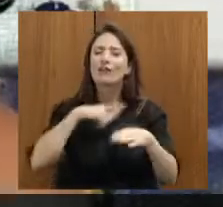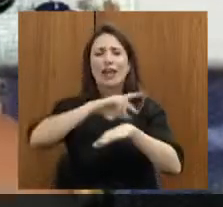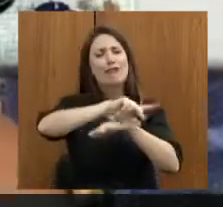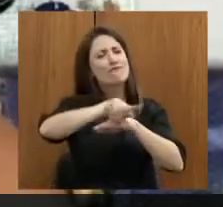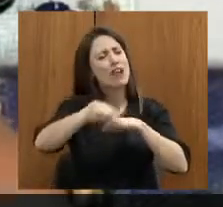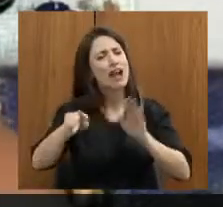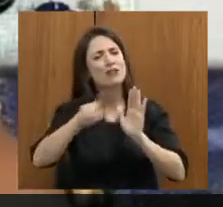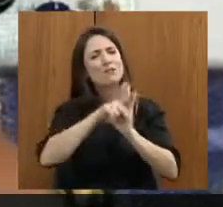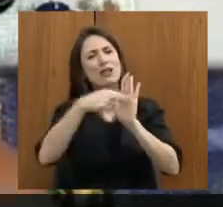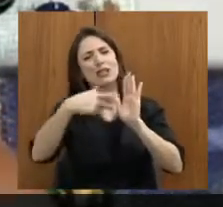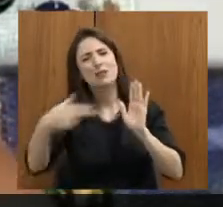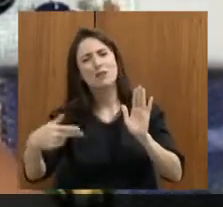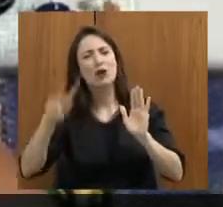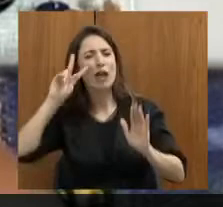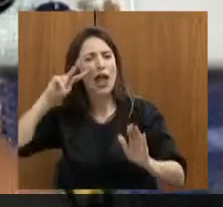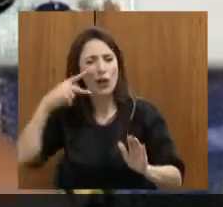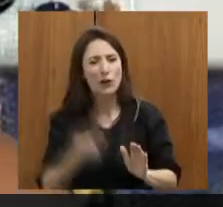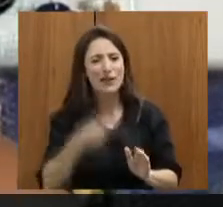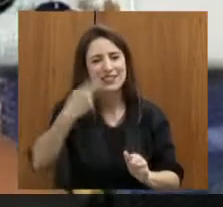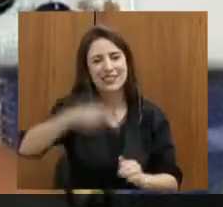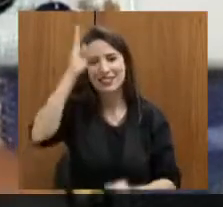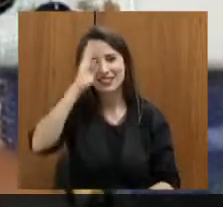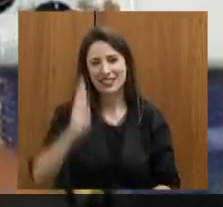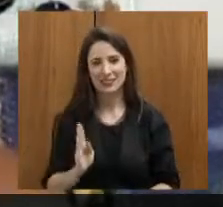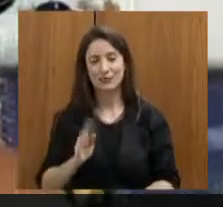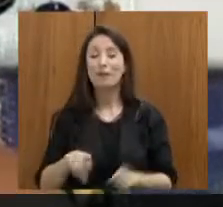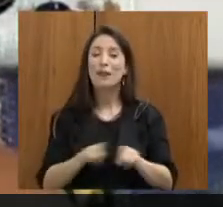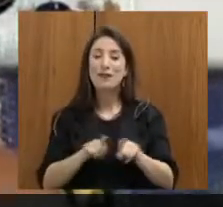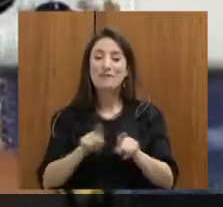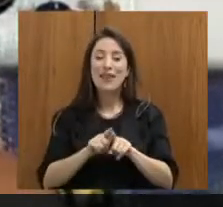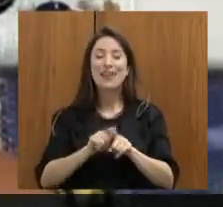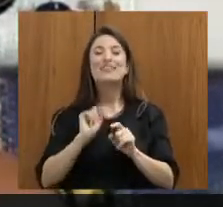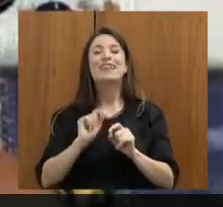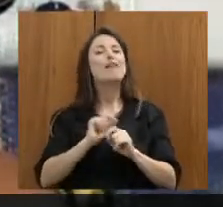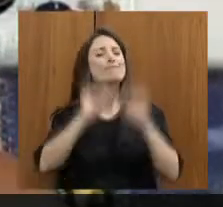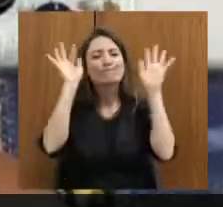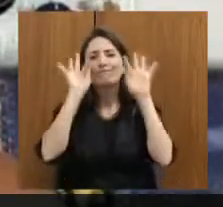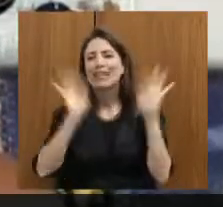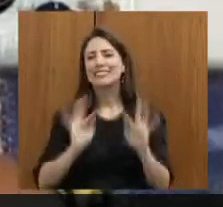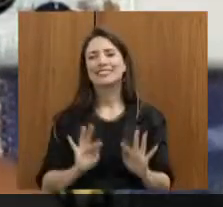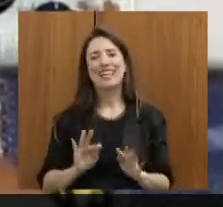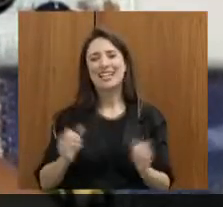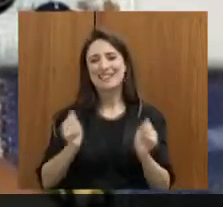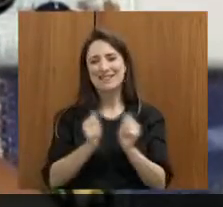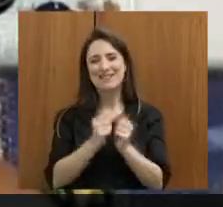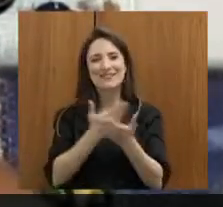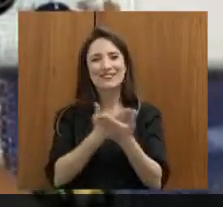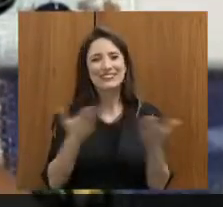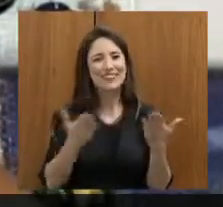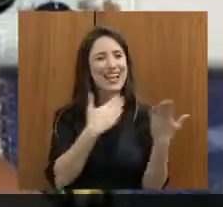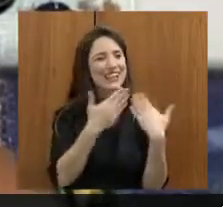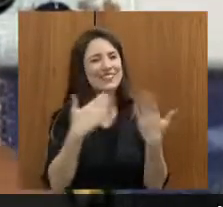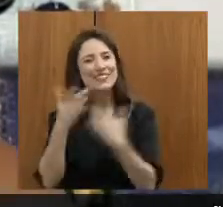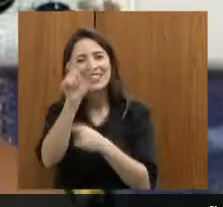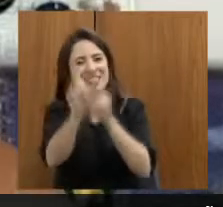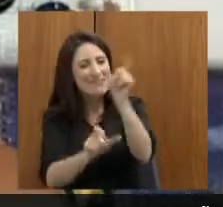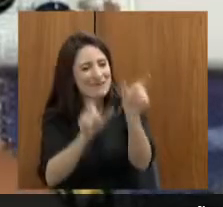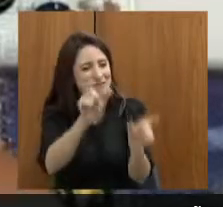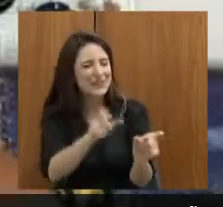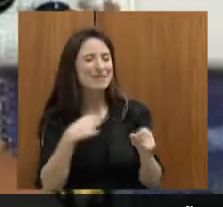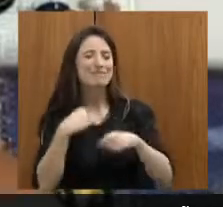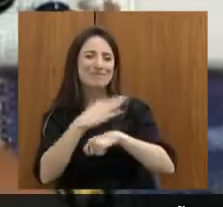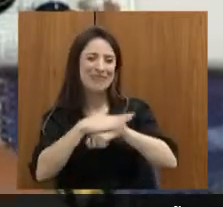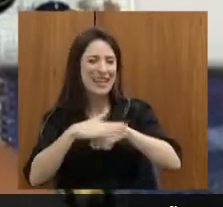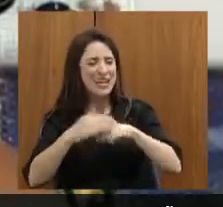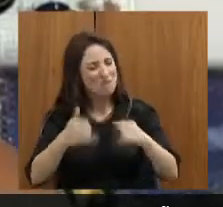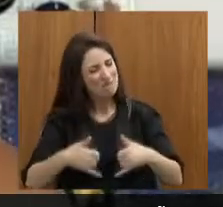reconhecidos no nosso país nem terceiro a felicidade já tá aqui compartilhando esse momento essa fala com pessoas muito queridas e